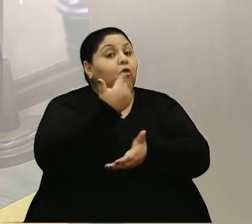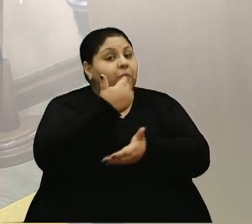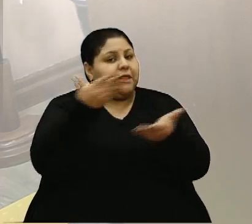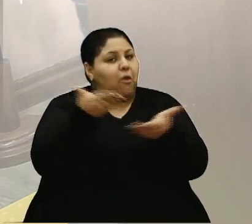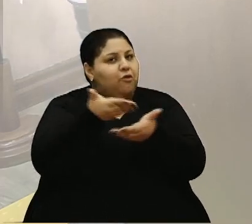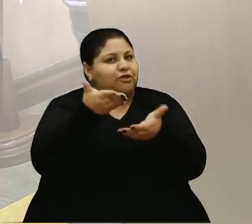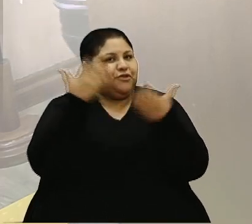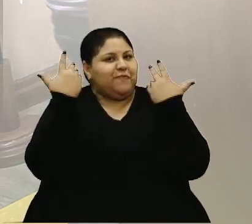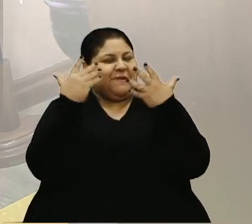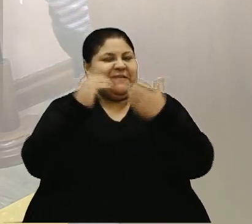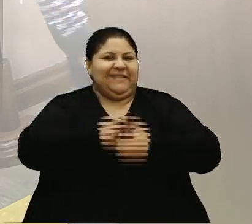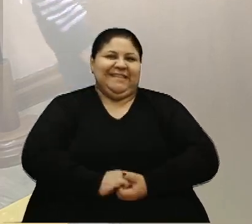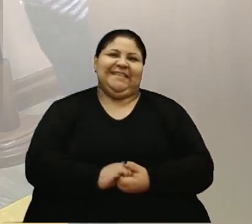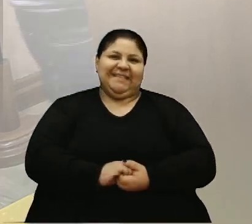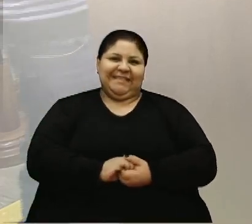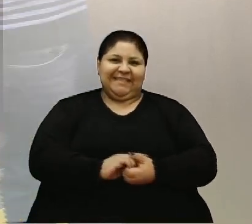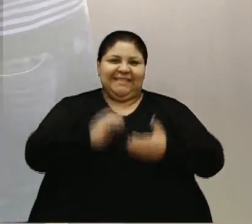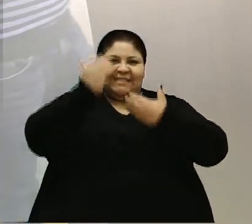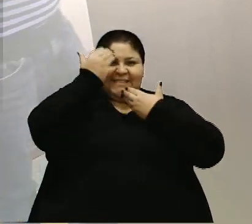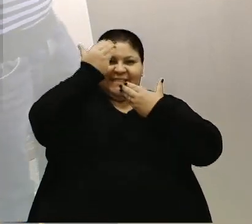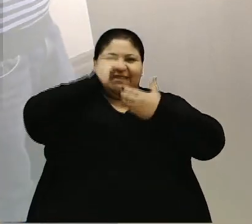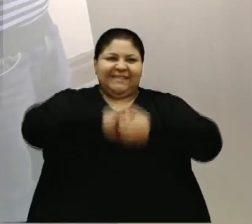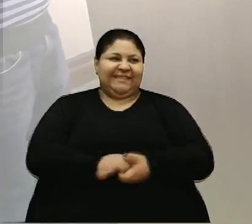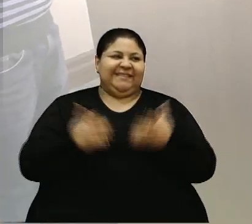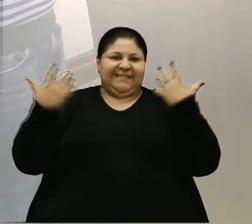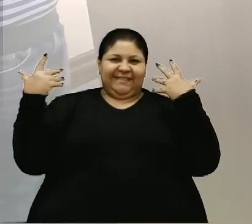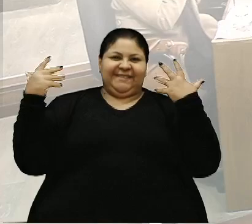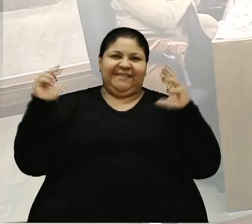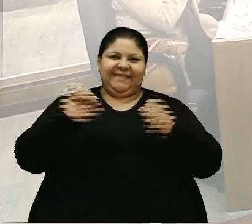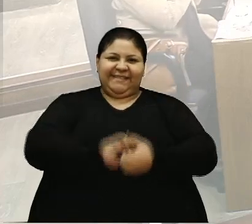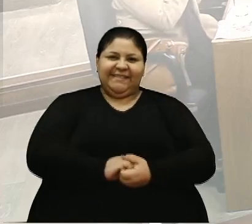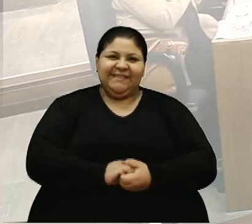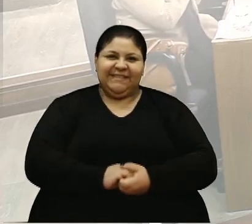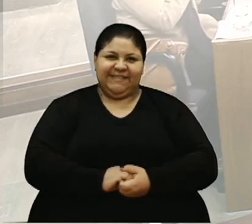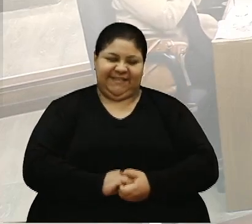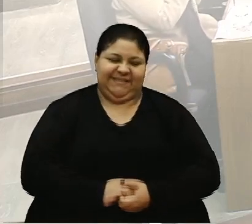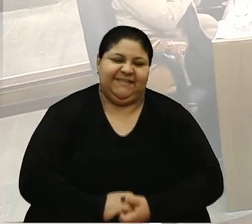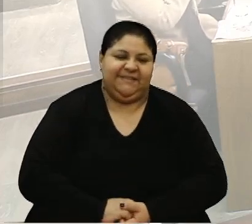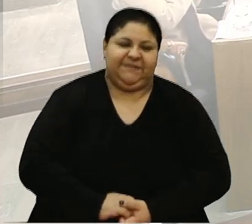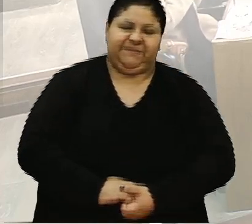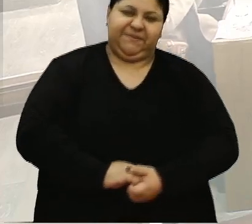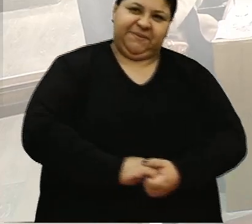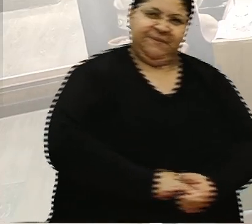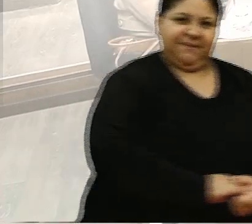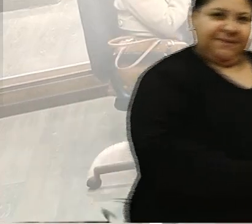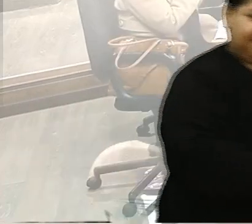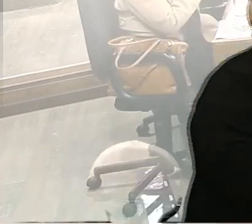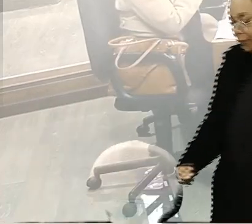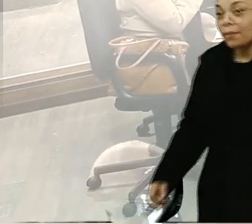Parabéns. Obrigado. Obrigado, vereador Zé.